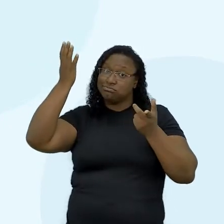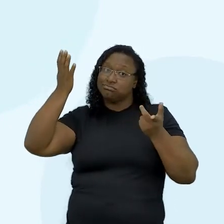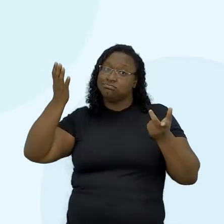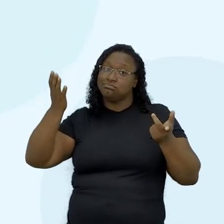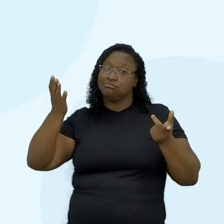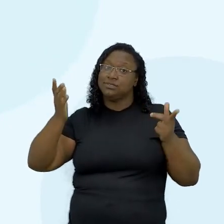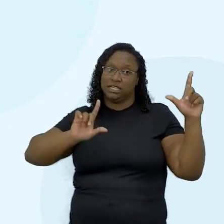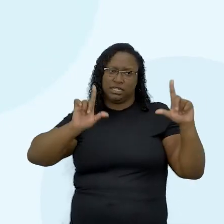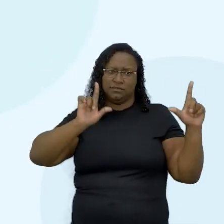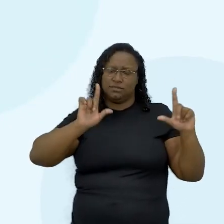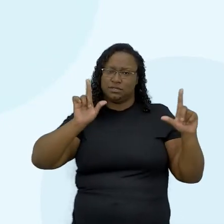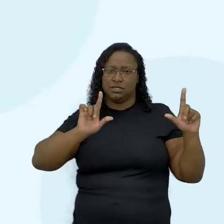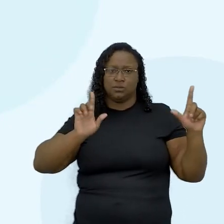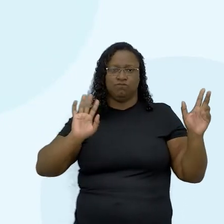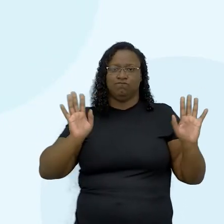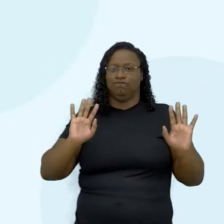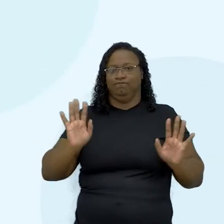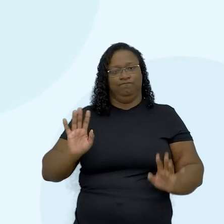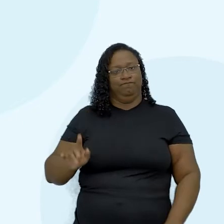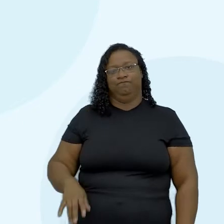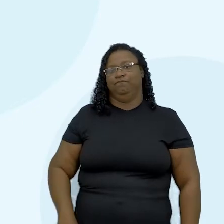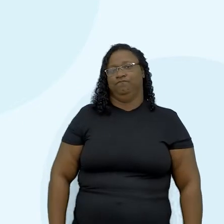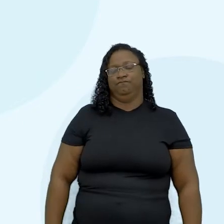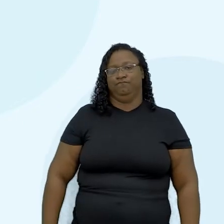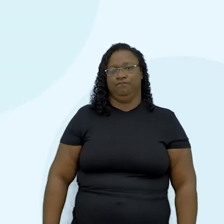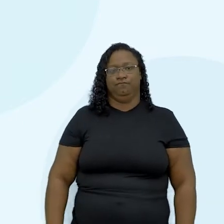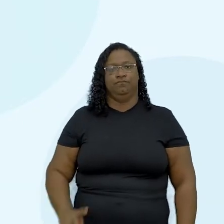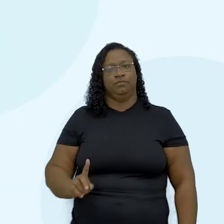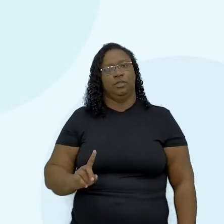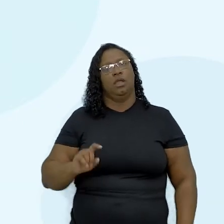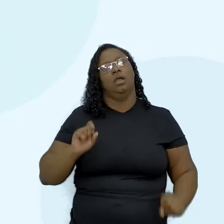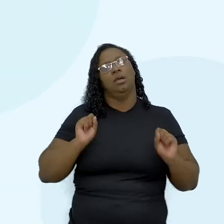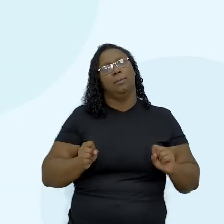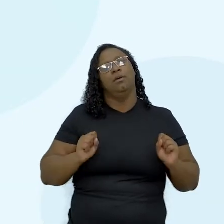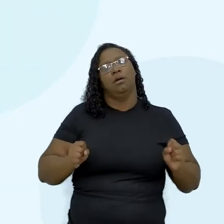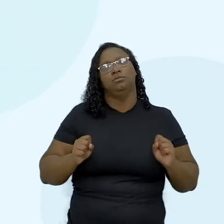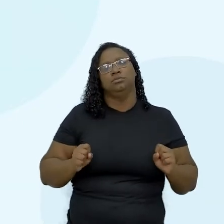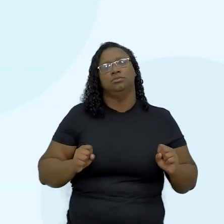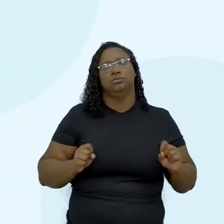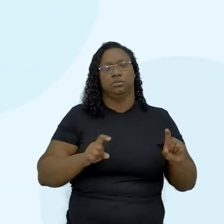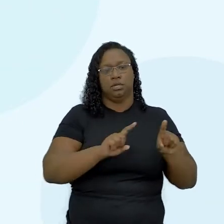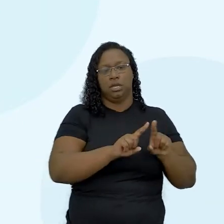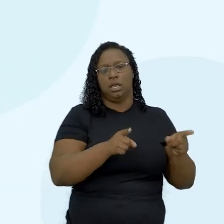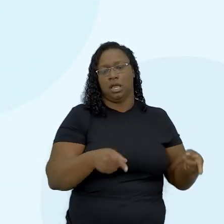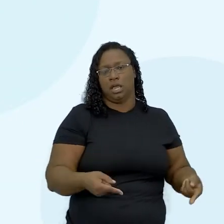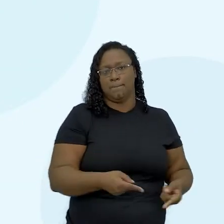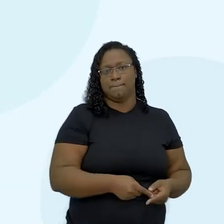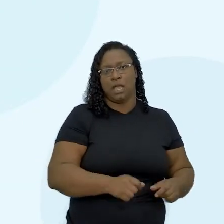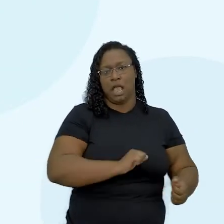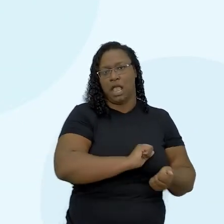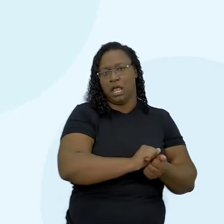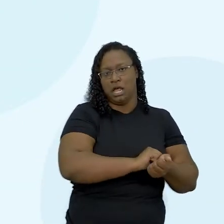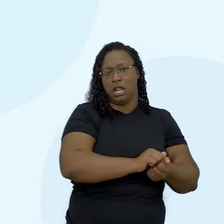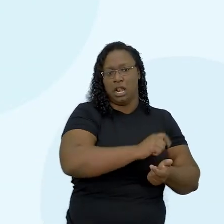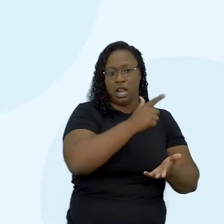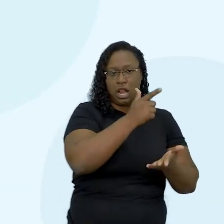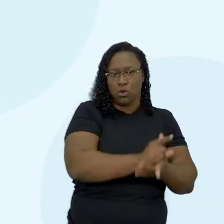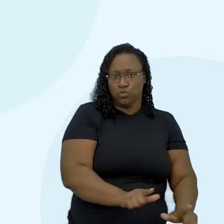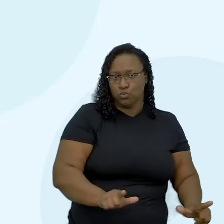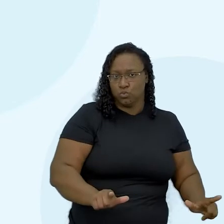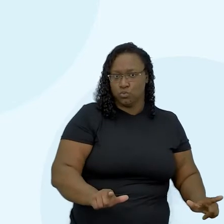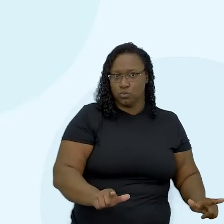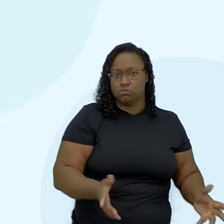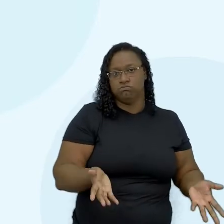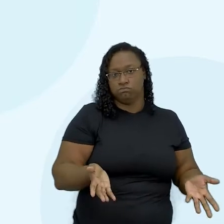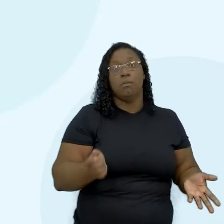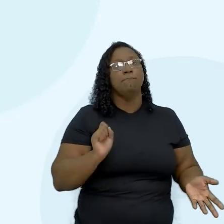uma televisão? Baixa. Não. Uma mas coisa ali que é seja uma coisa. Alta. Poderia ser uma máquina de lava e seca, por aí, que ficou ligado 2 horas Sim. e meia. Sim,